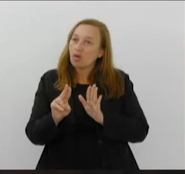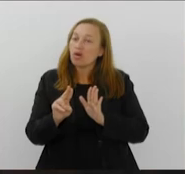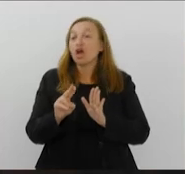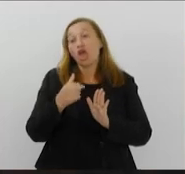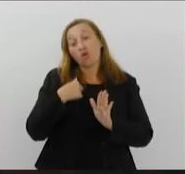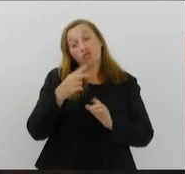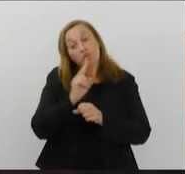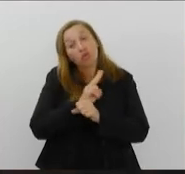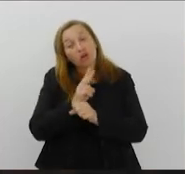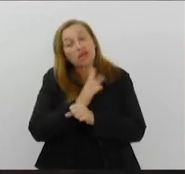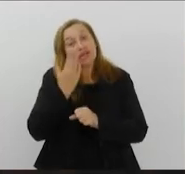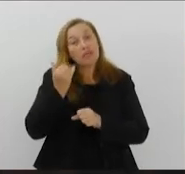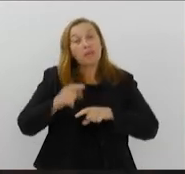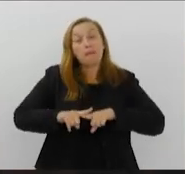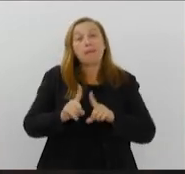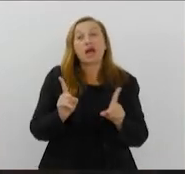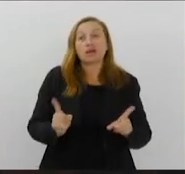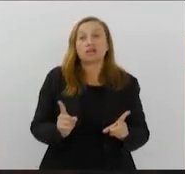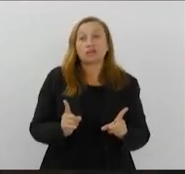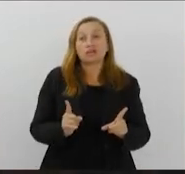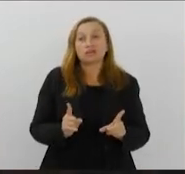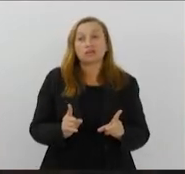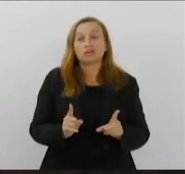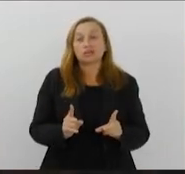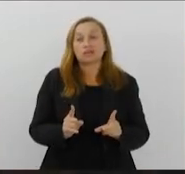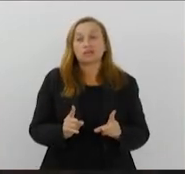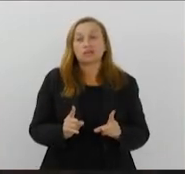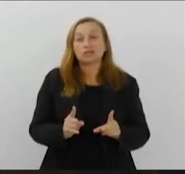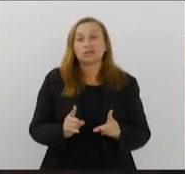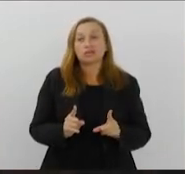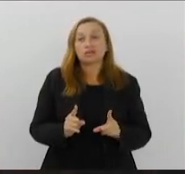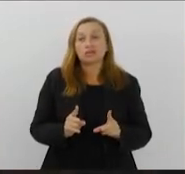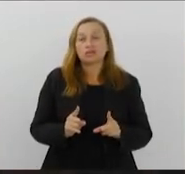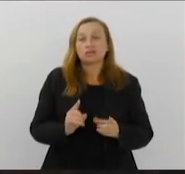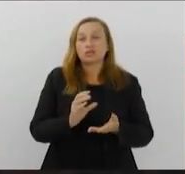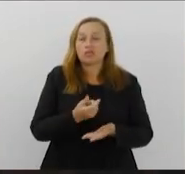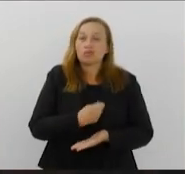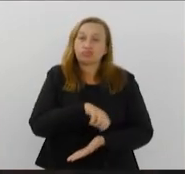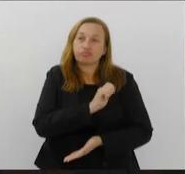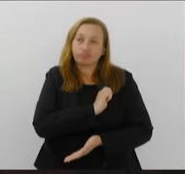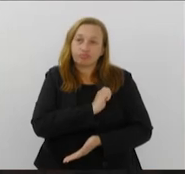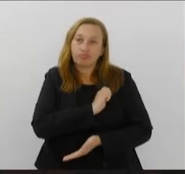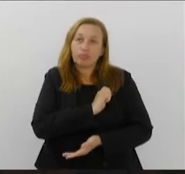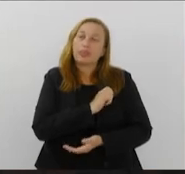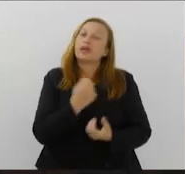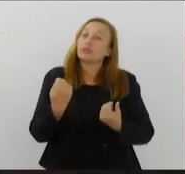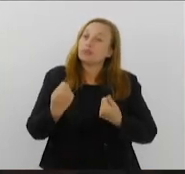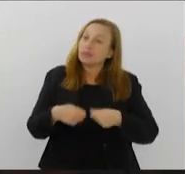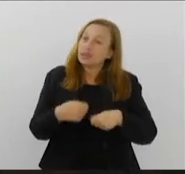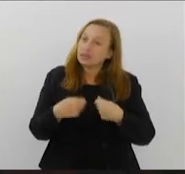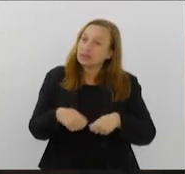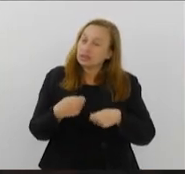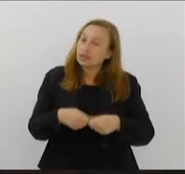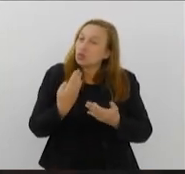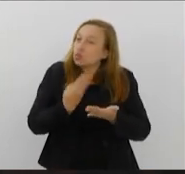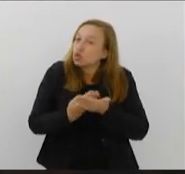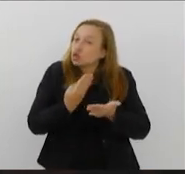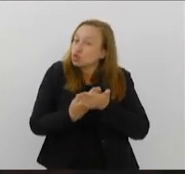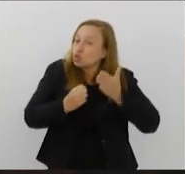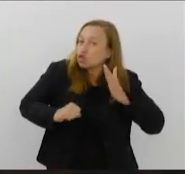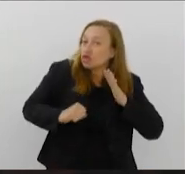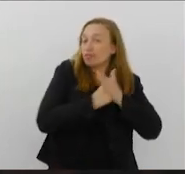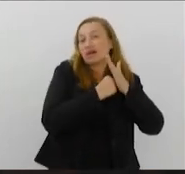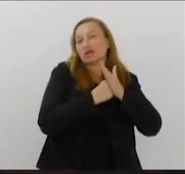saber. Mas a concessão de um benefício fiscal, ela requer um estudo de